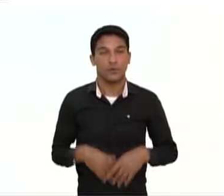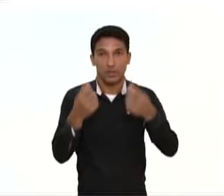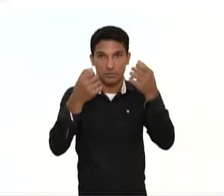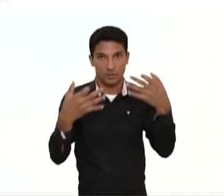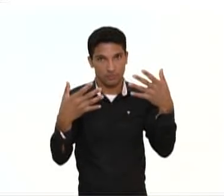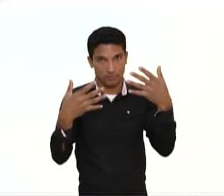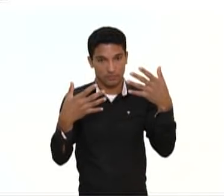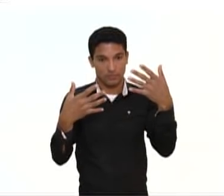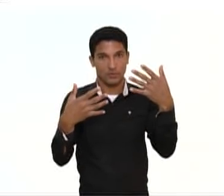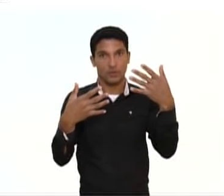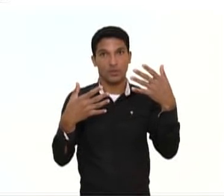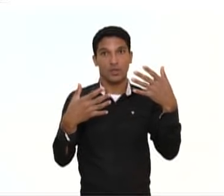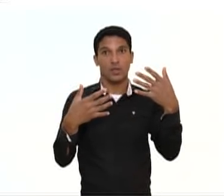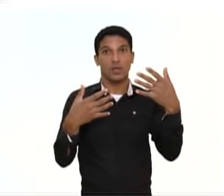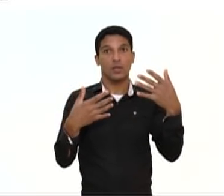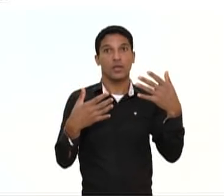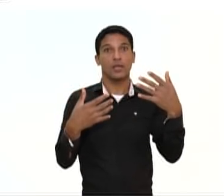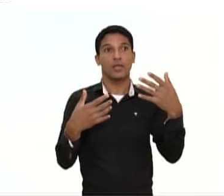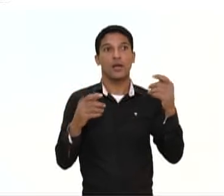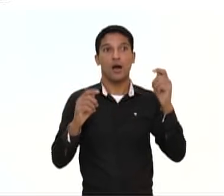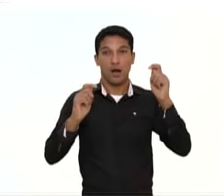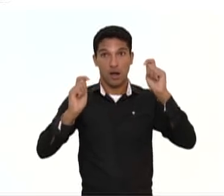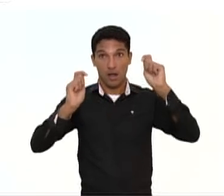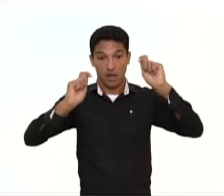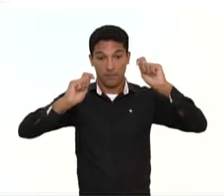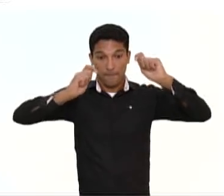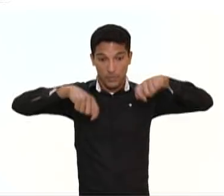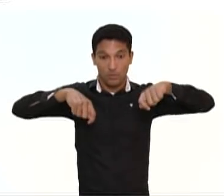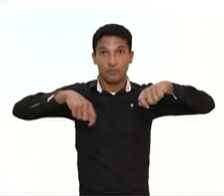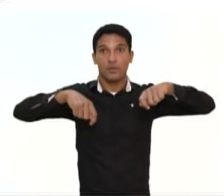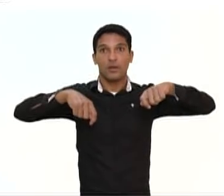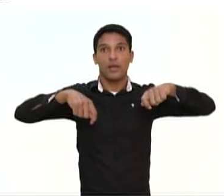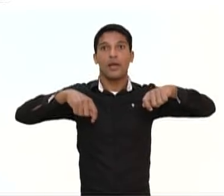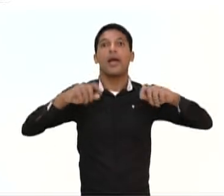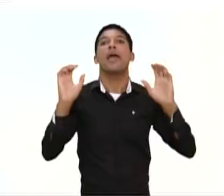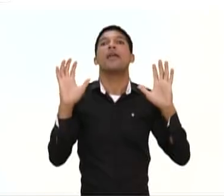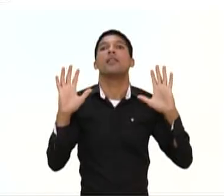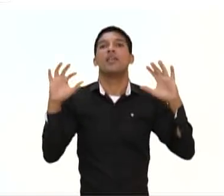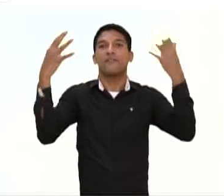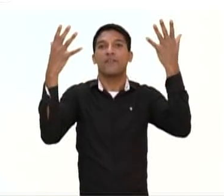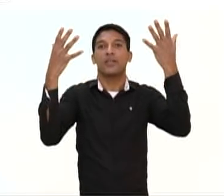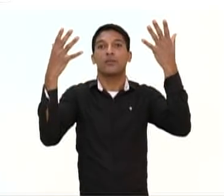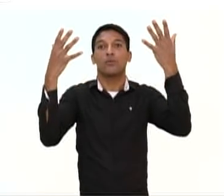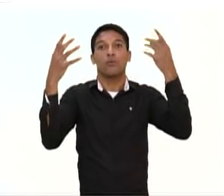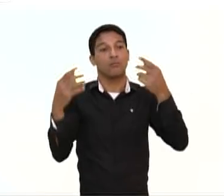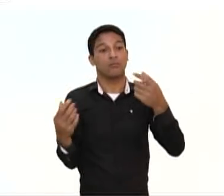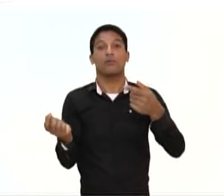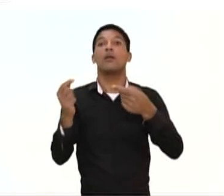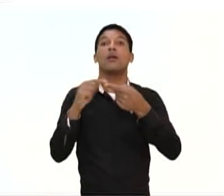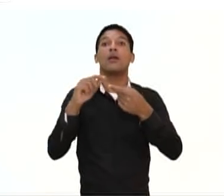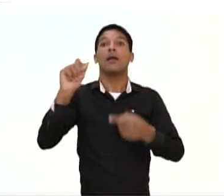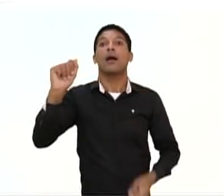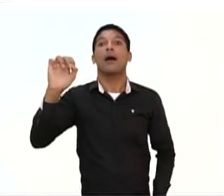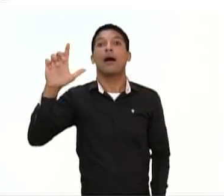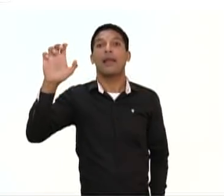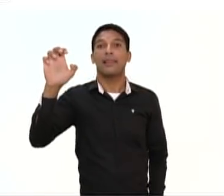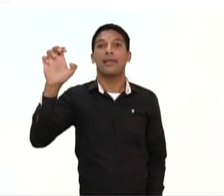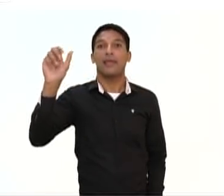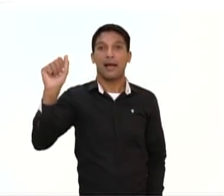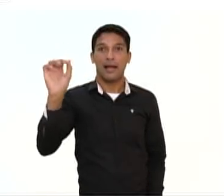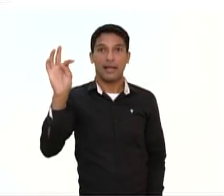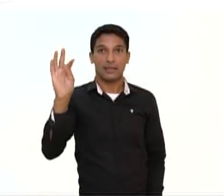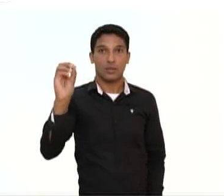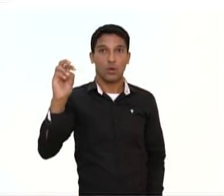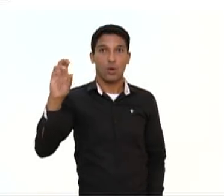A probabilidade de um evento aleatório, isso é importante definir, tem que ser aleatório, é a razão entre o número de